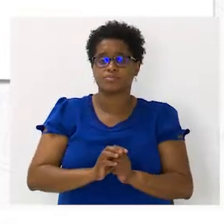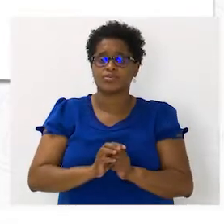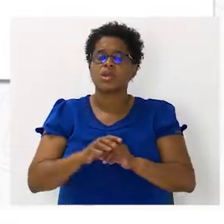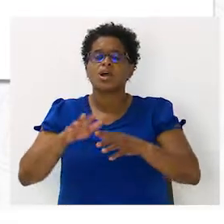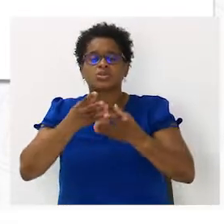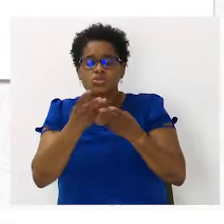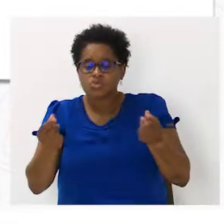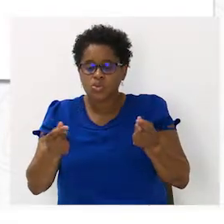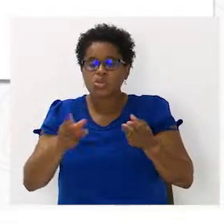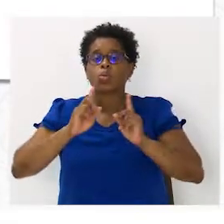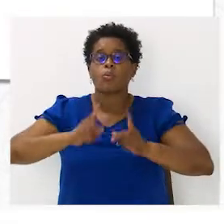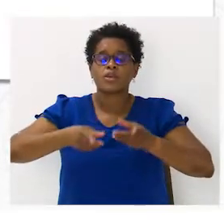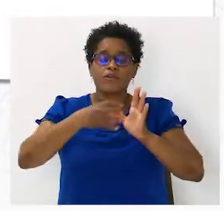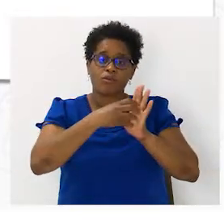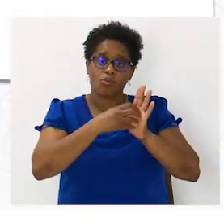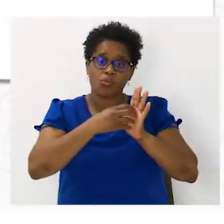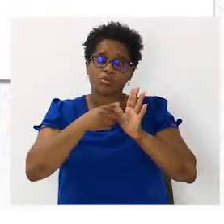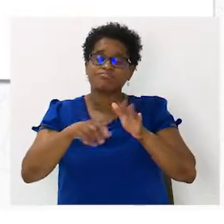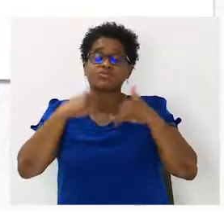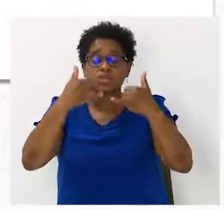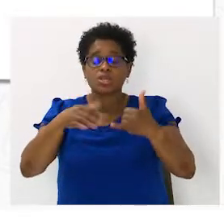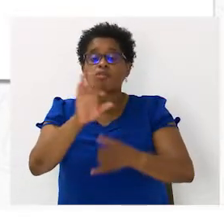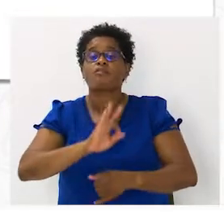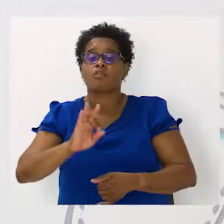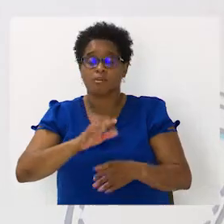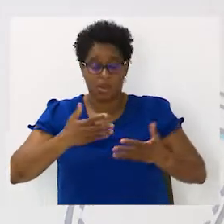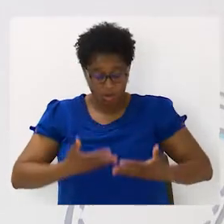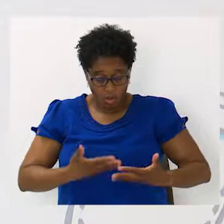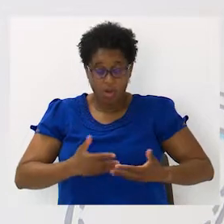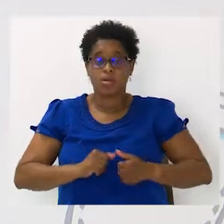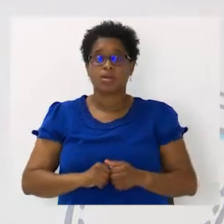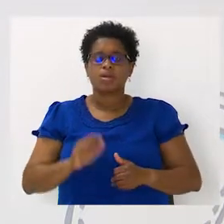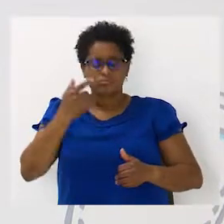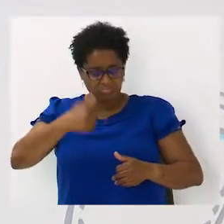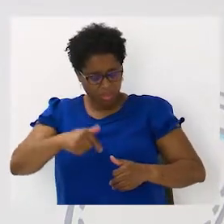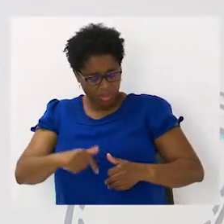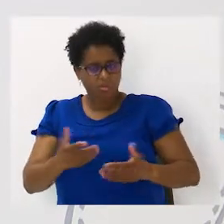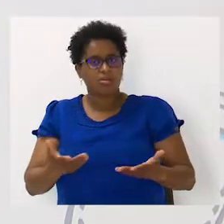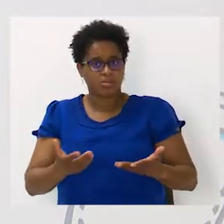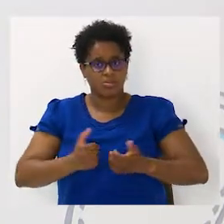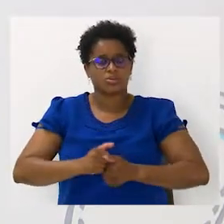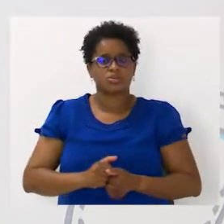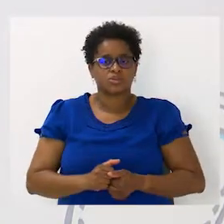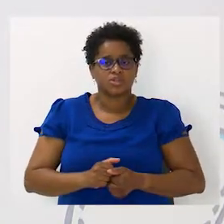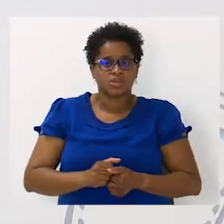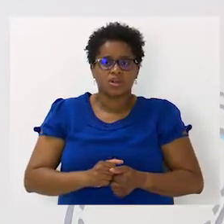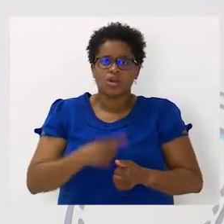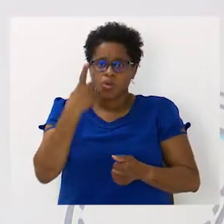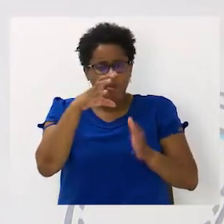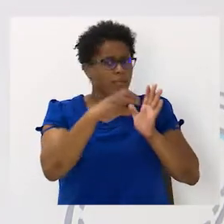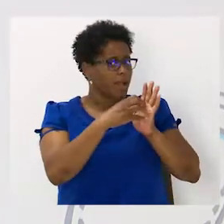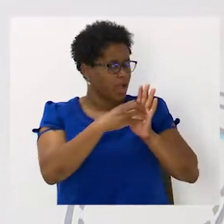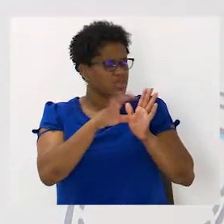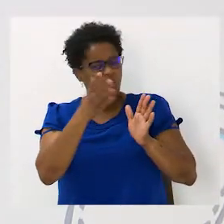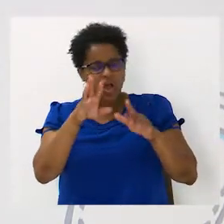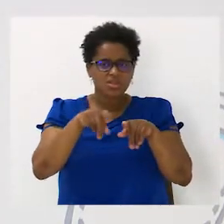resoluções a partir da figura do seguinte modo. Agora, temos